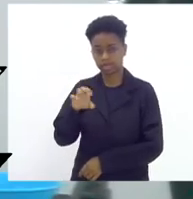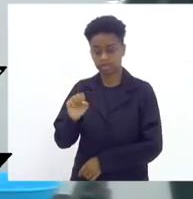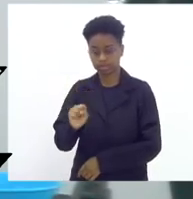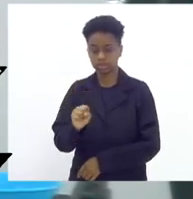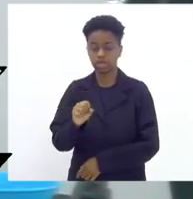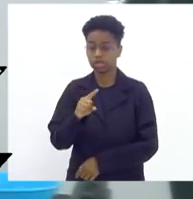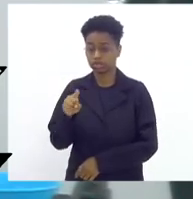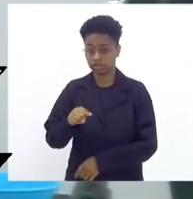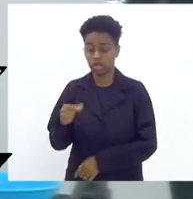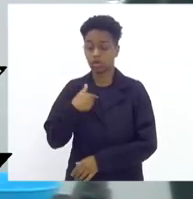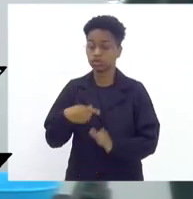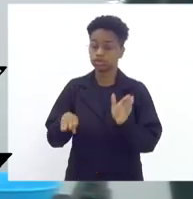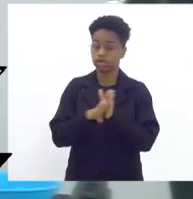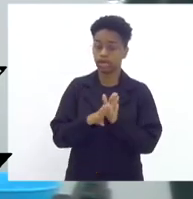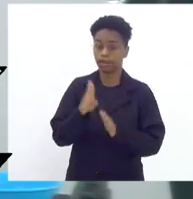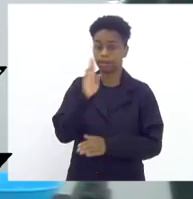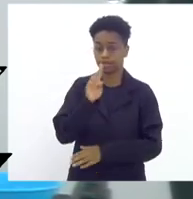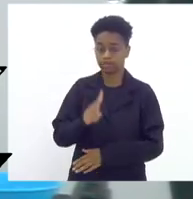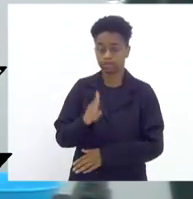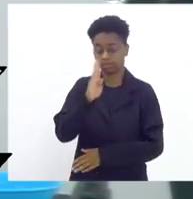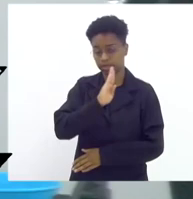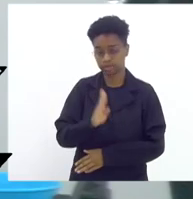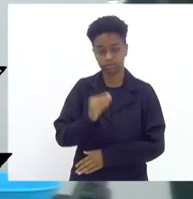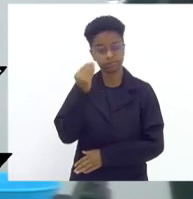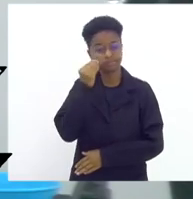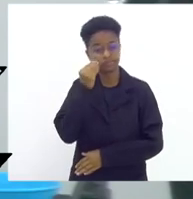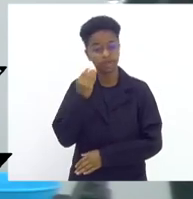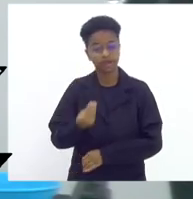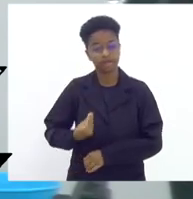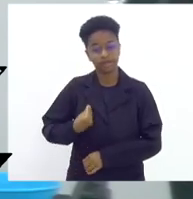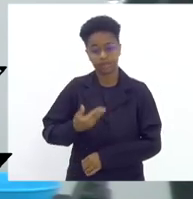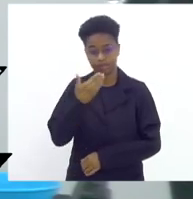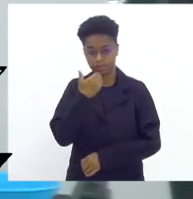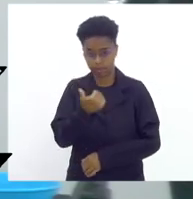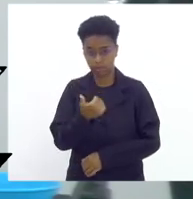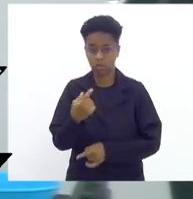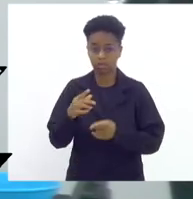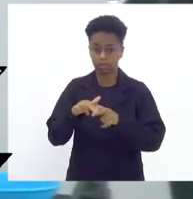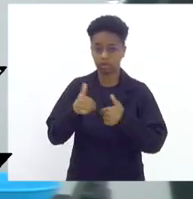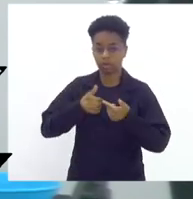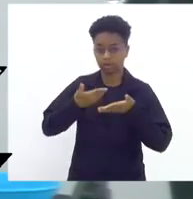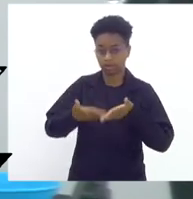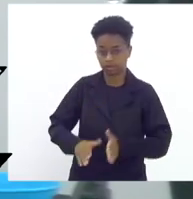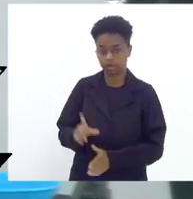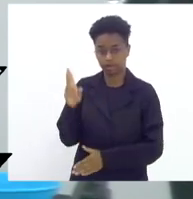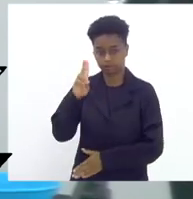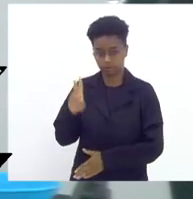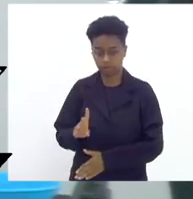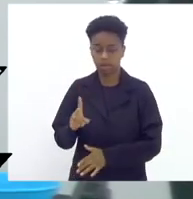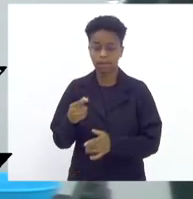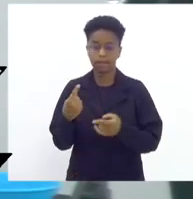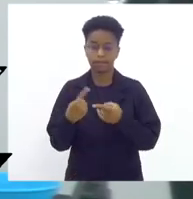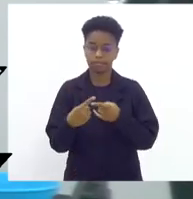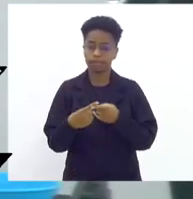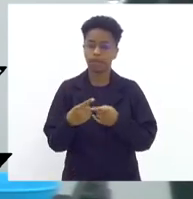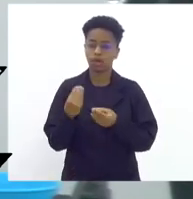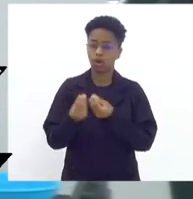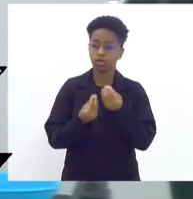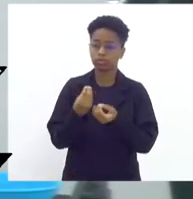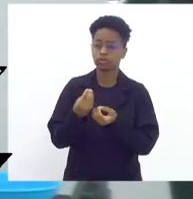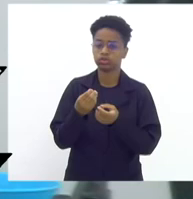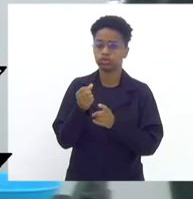procurando uma vida mais digna aguardo pela situação política econômica e